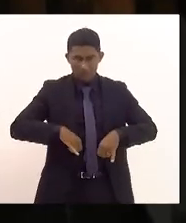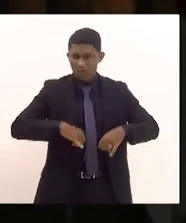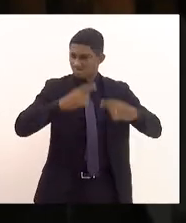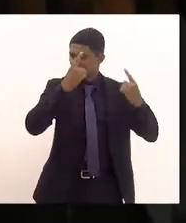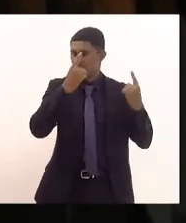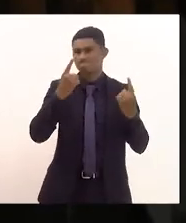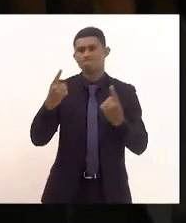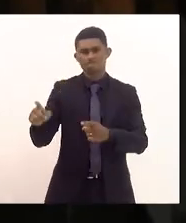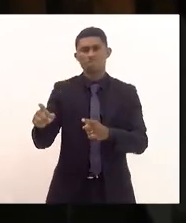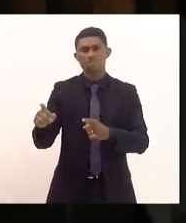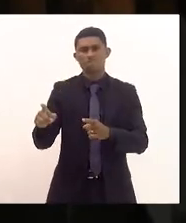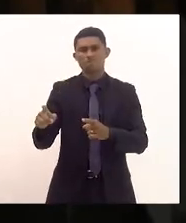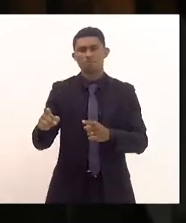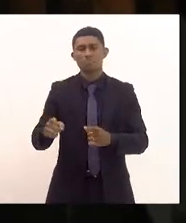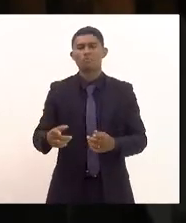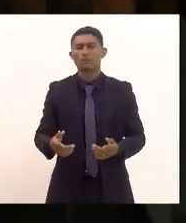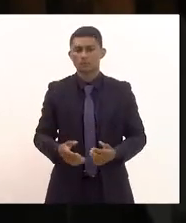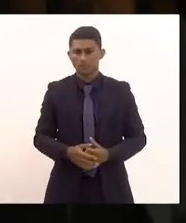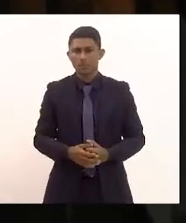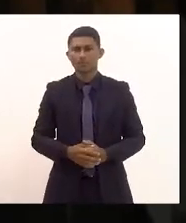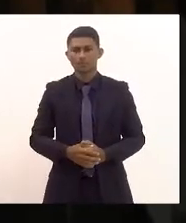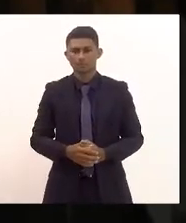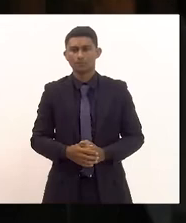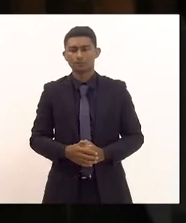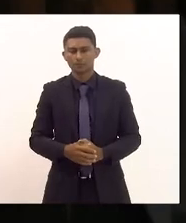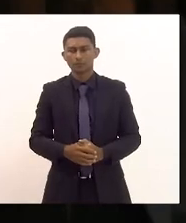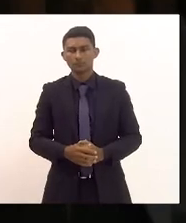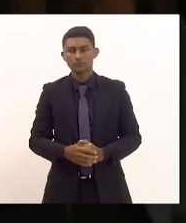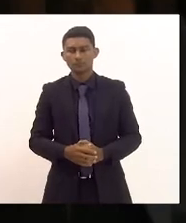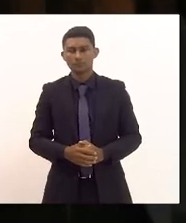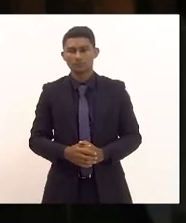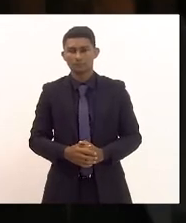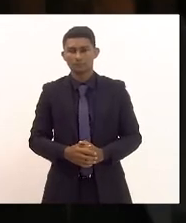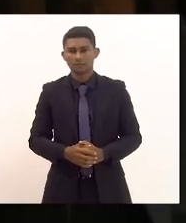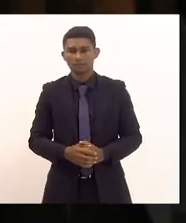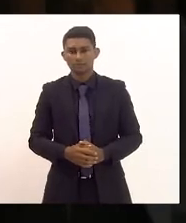de Combate à violência contra o idoso